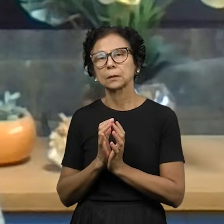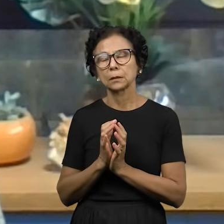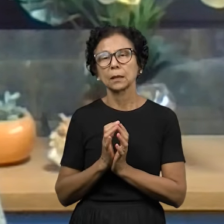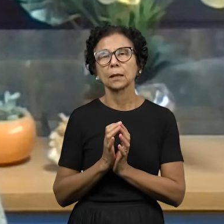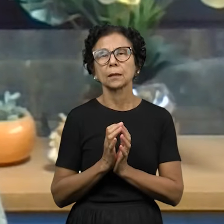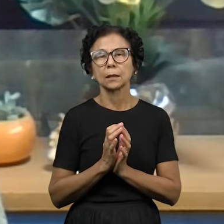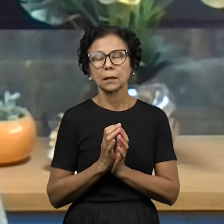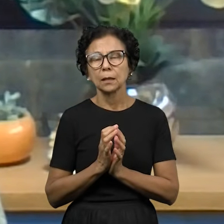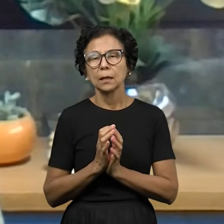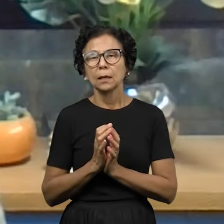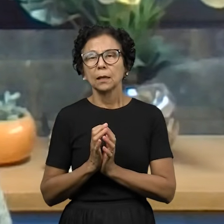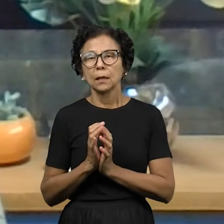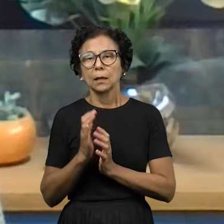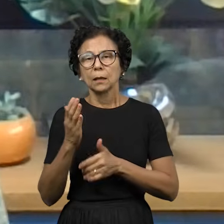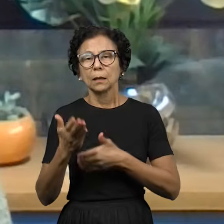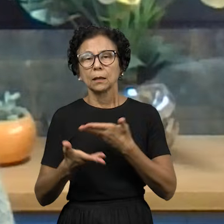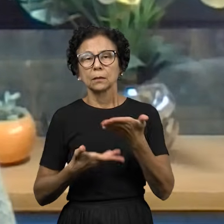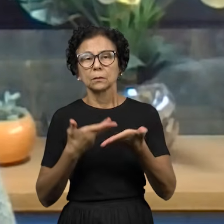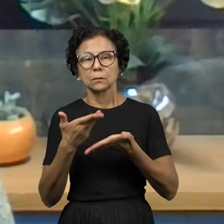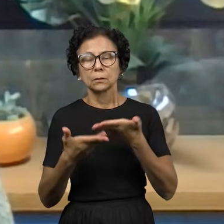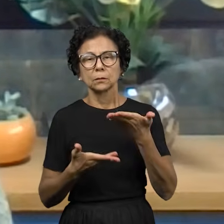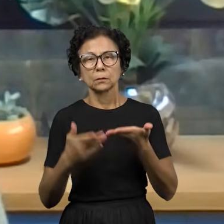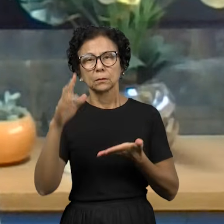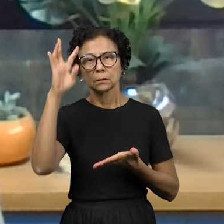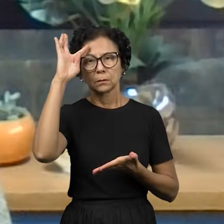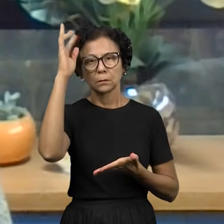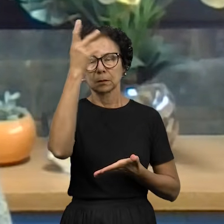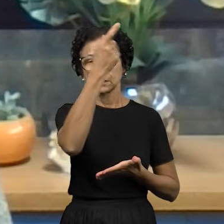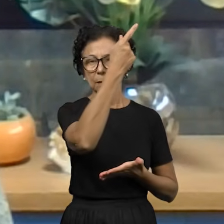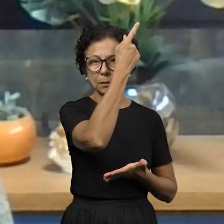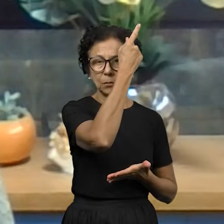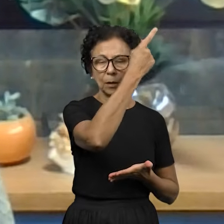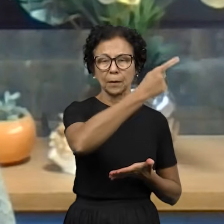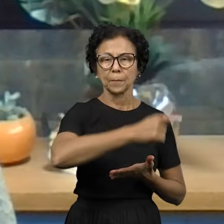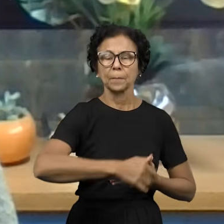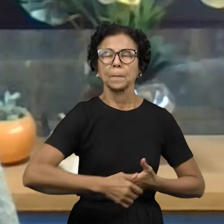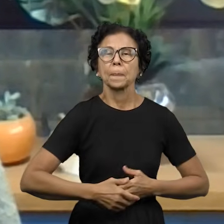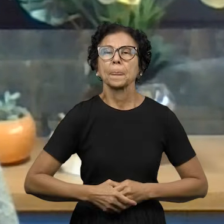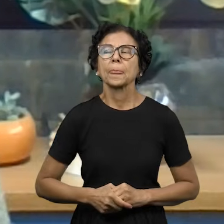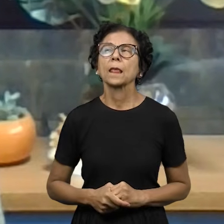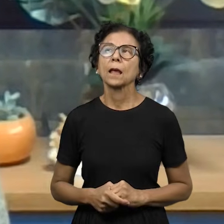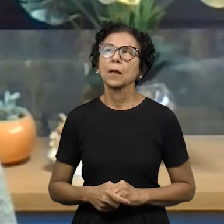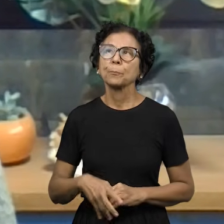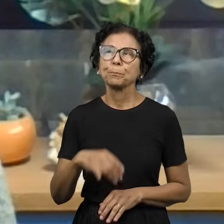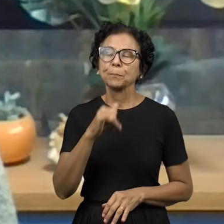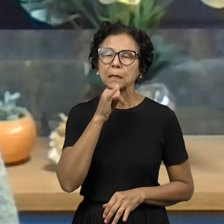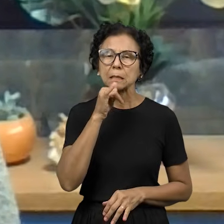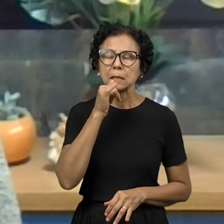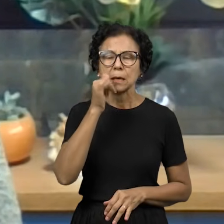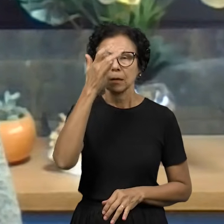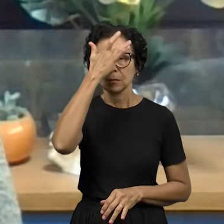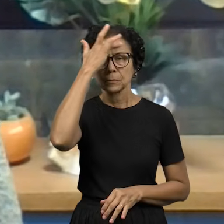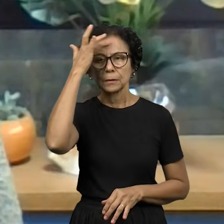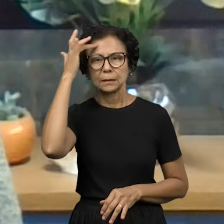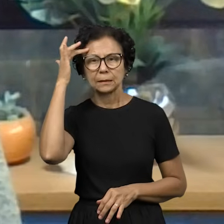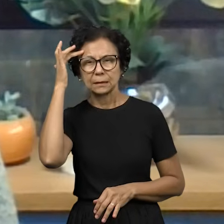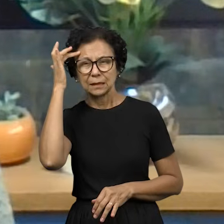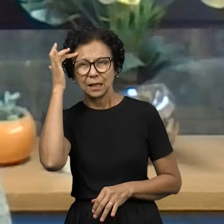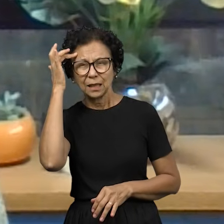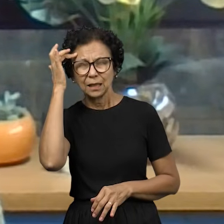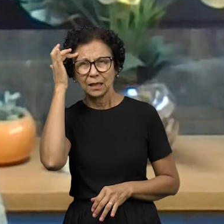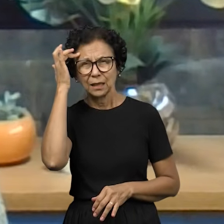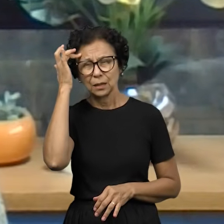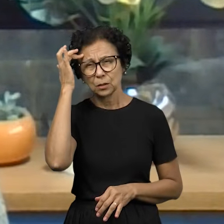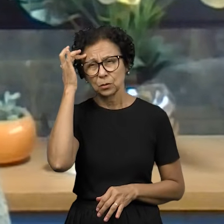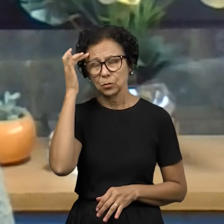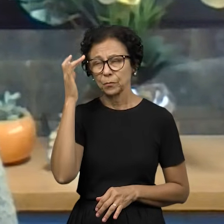com TDAH. Pessoas com transtorno de linguagem. Então, aquela pessoa que tem dificuldade em